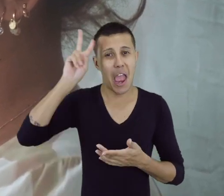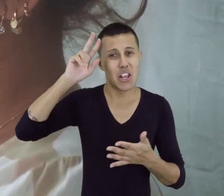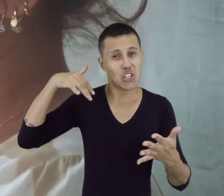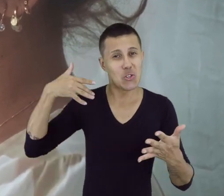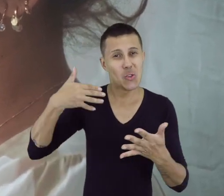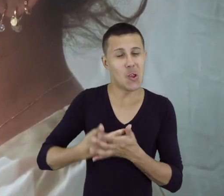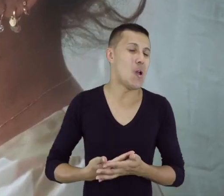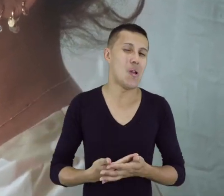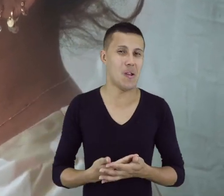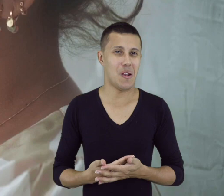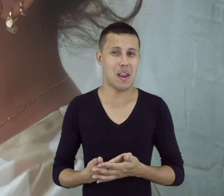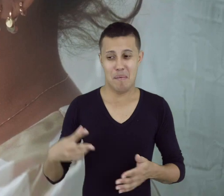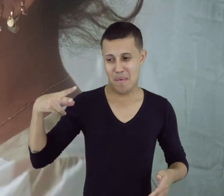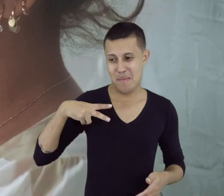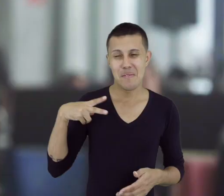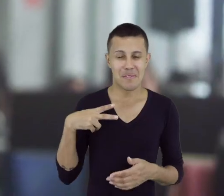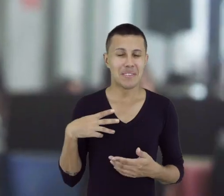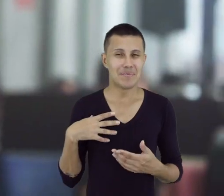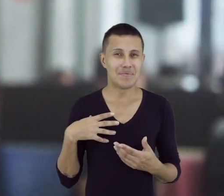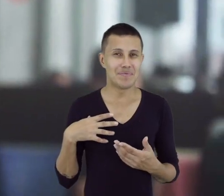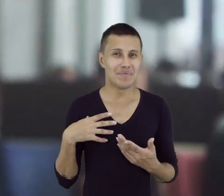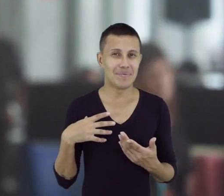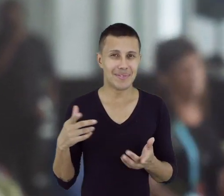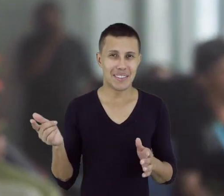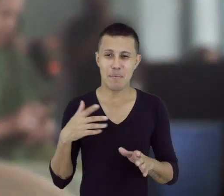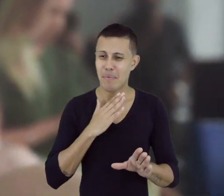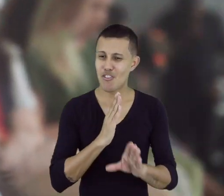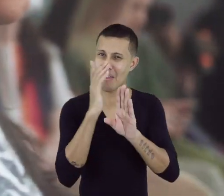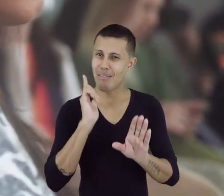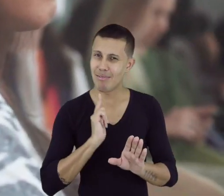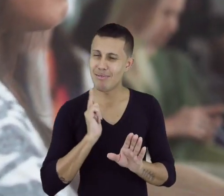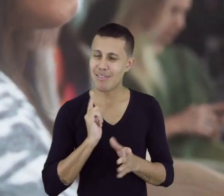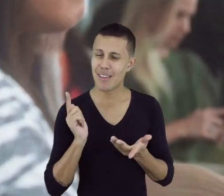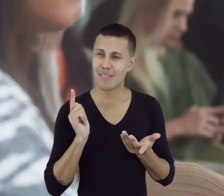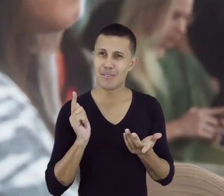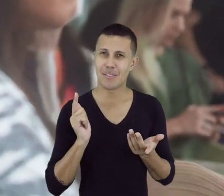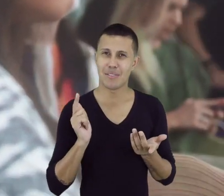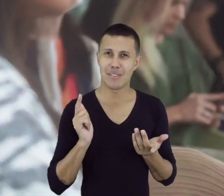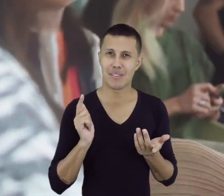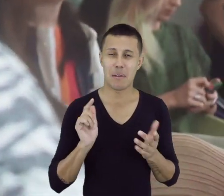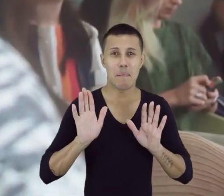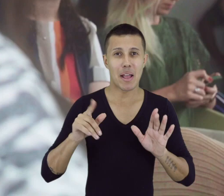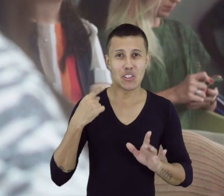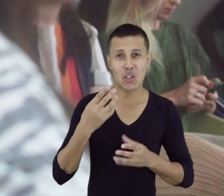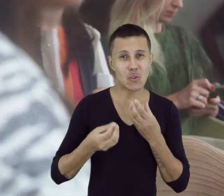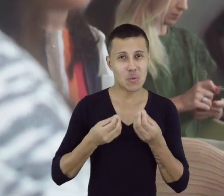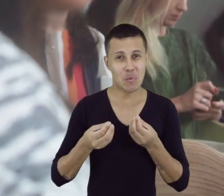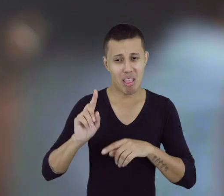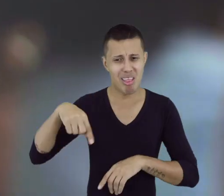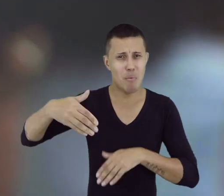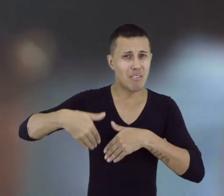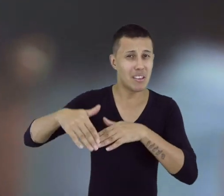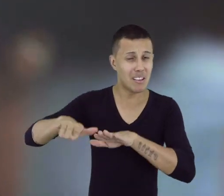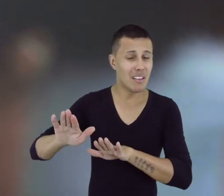própria história de vida pessoal. E acho que existe essa descoberta do sonho. O sonho não nos abandona, por mais que a gente